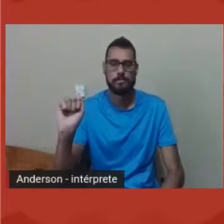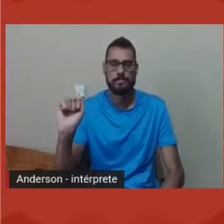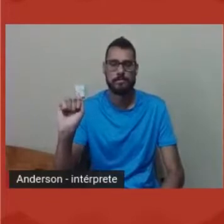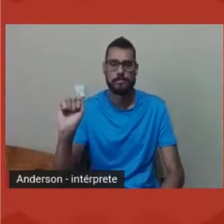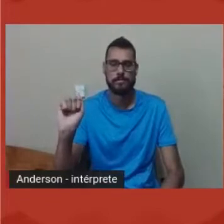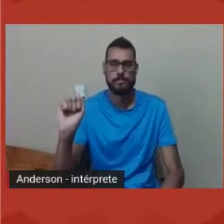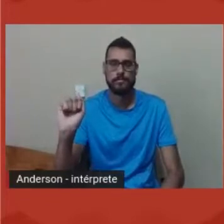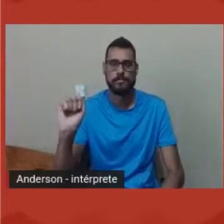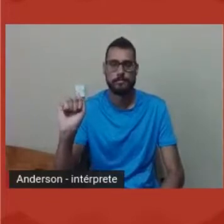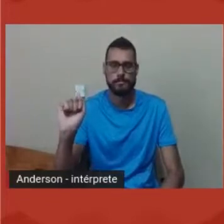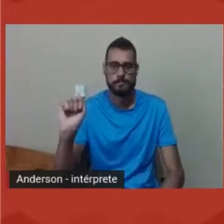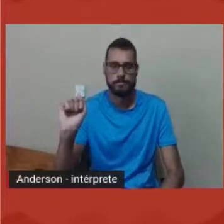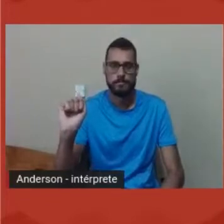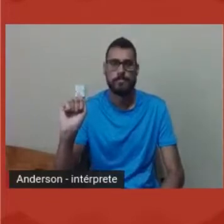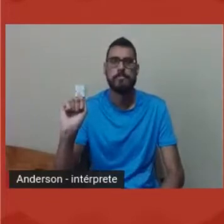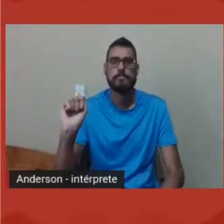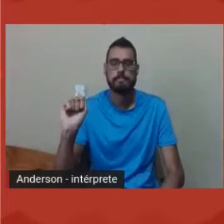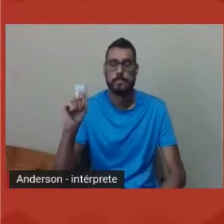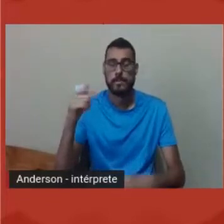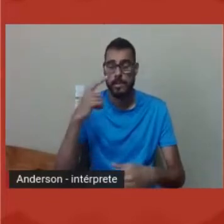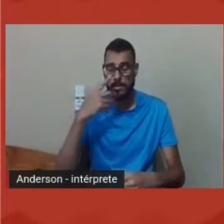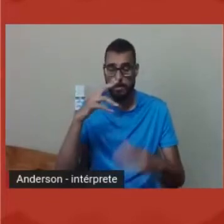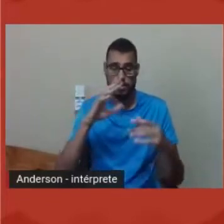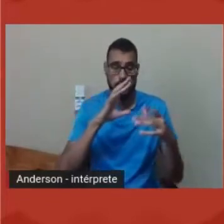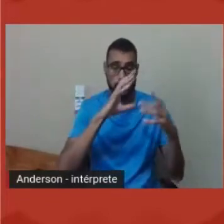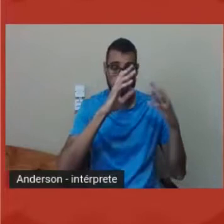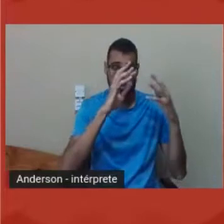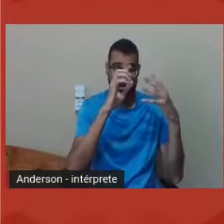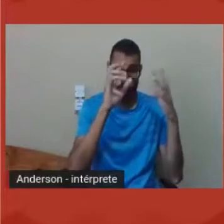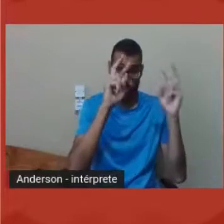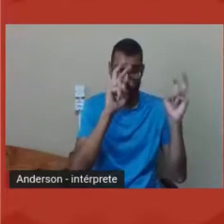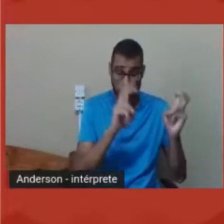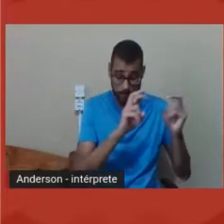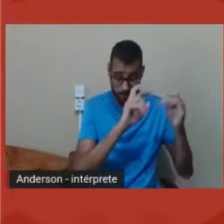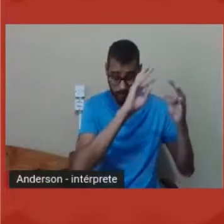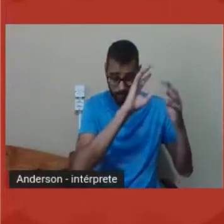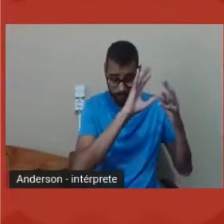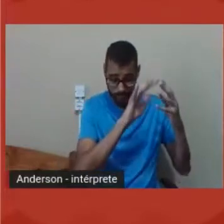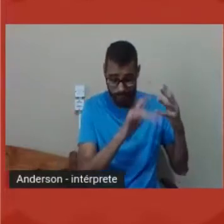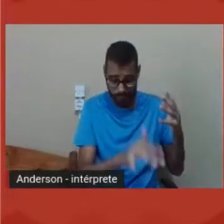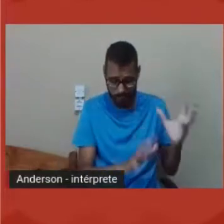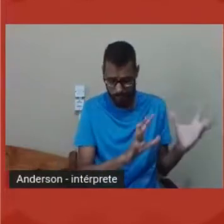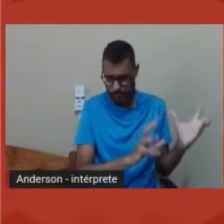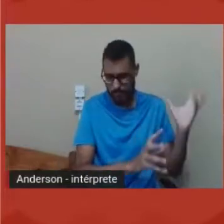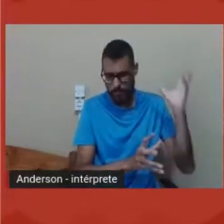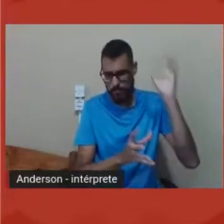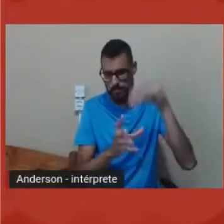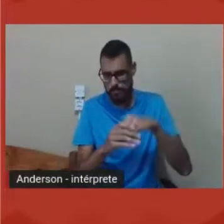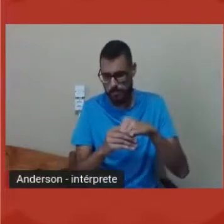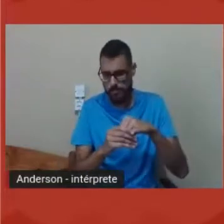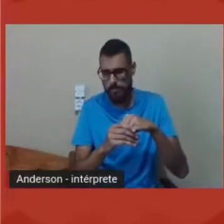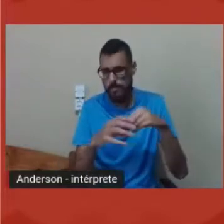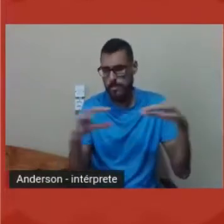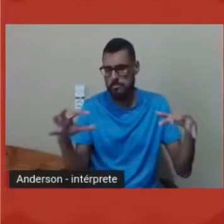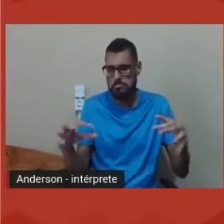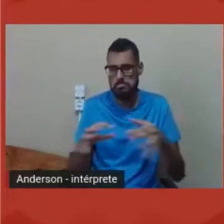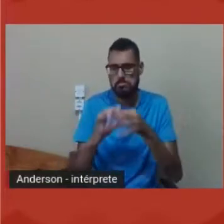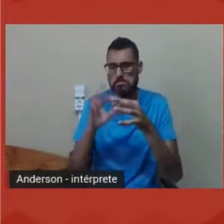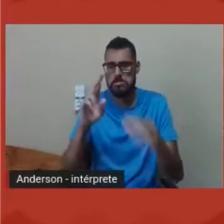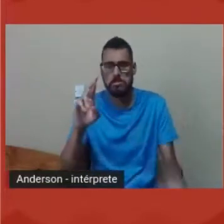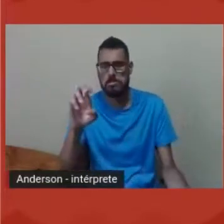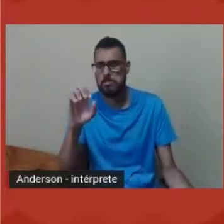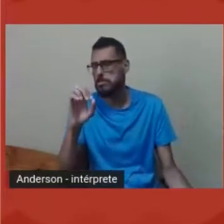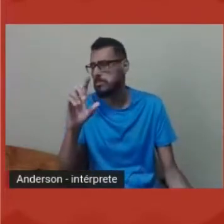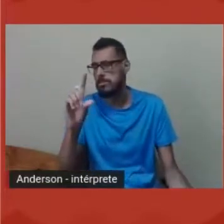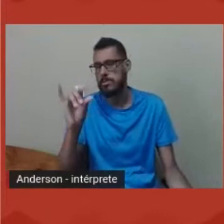Acho que talvez, assim, acrescentar todos esses tópicos, qual é a relação deles com a reologia?